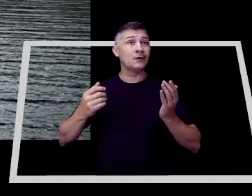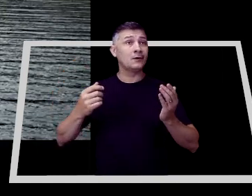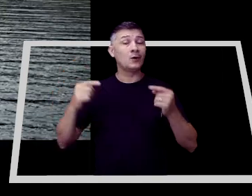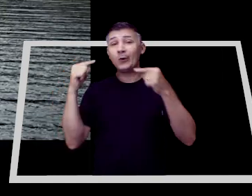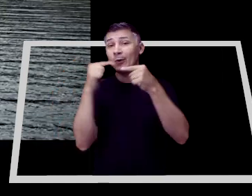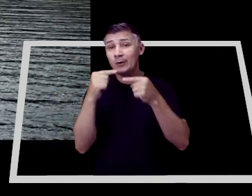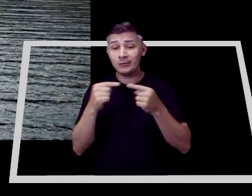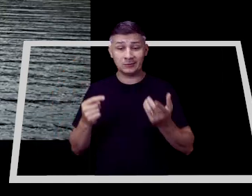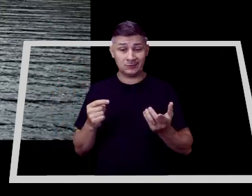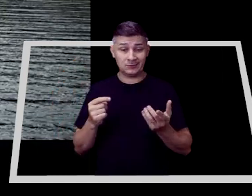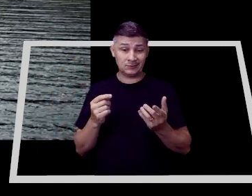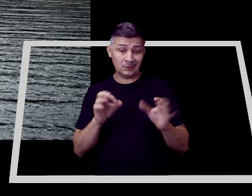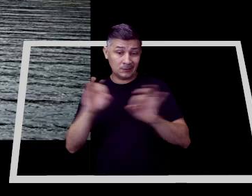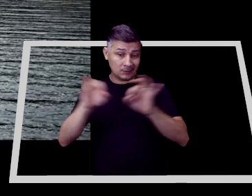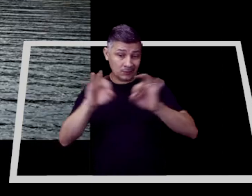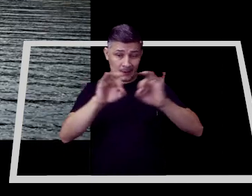implantar um conjunto